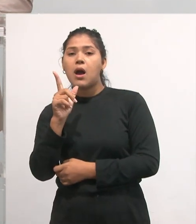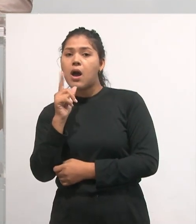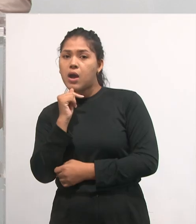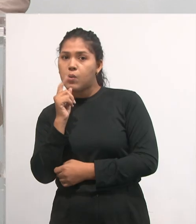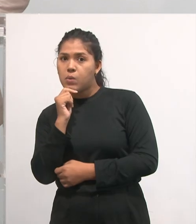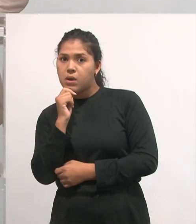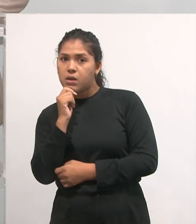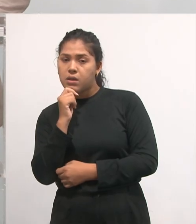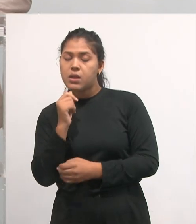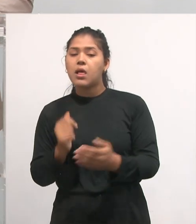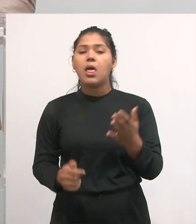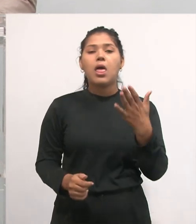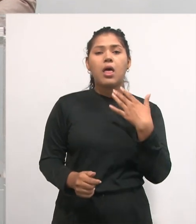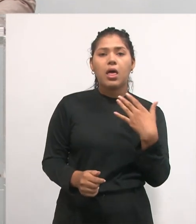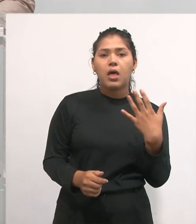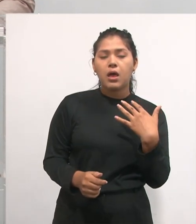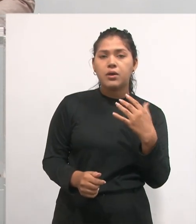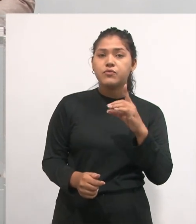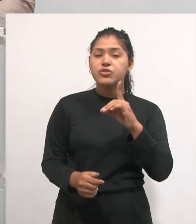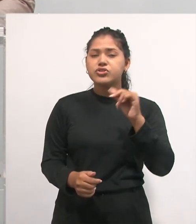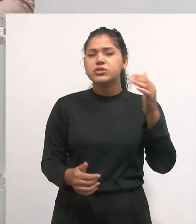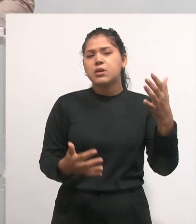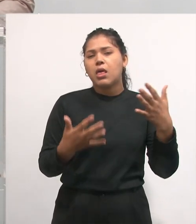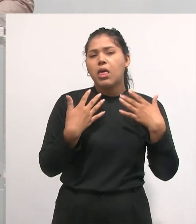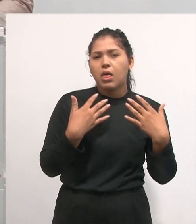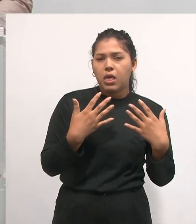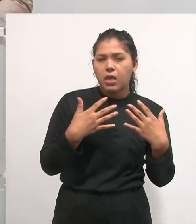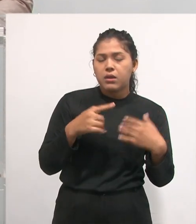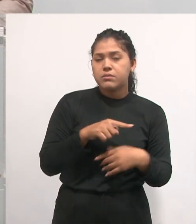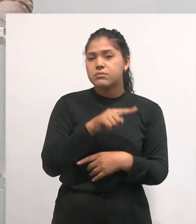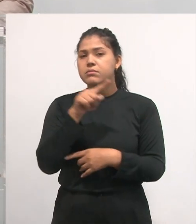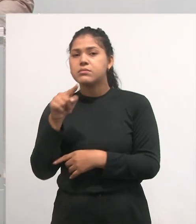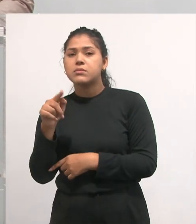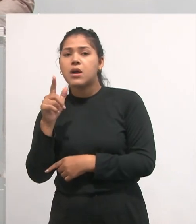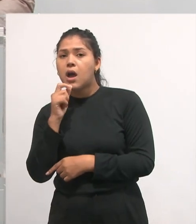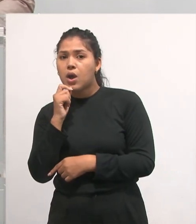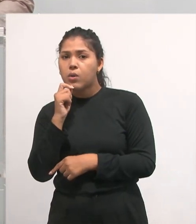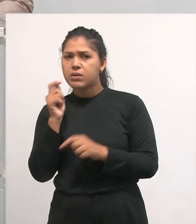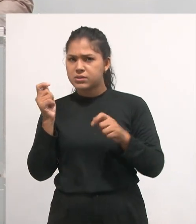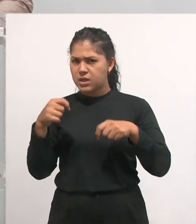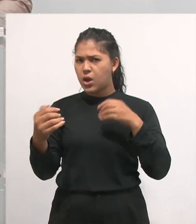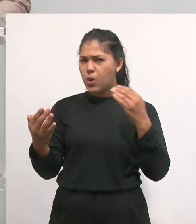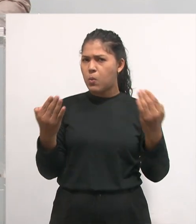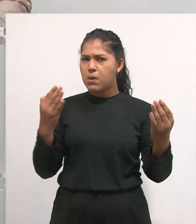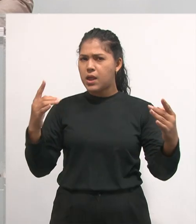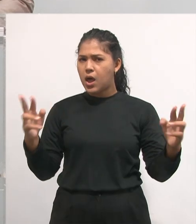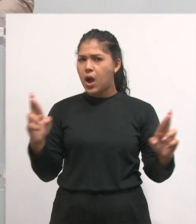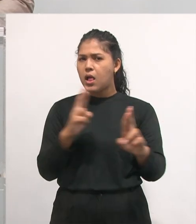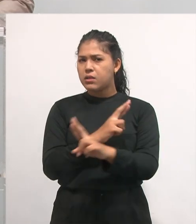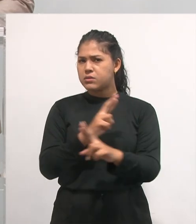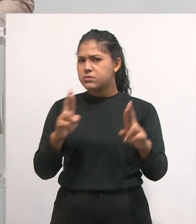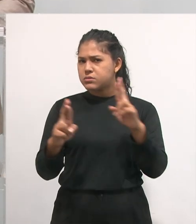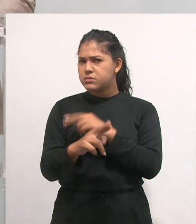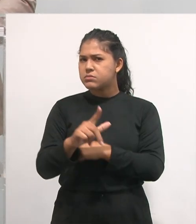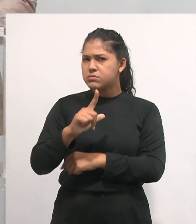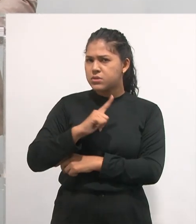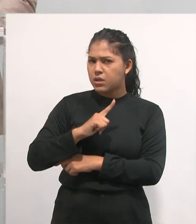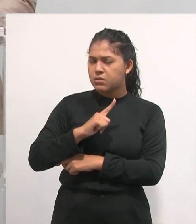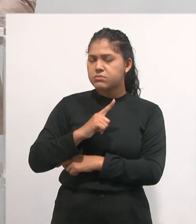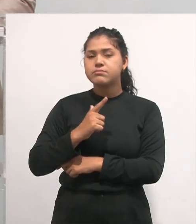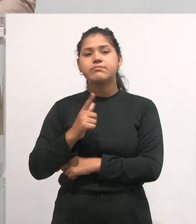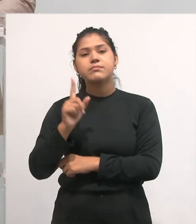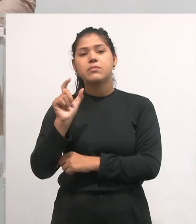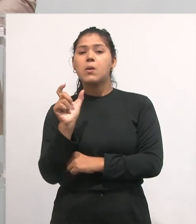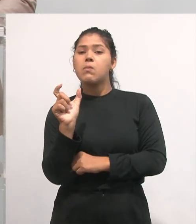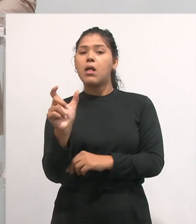temperatura, dias mais quentes, com a outra grandeza, a outra variável, consumo de água, ok? Então,